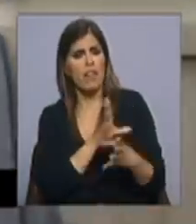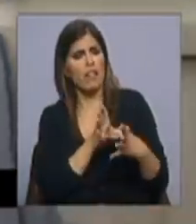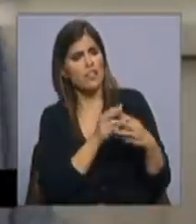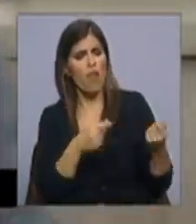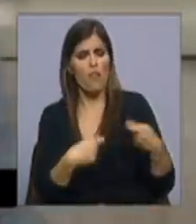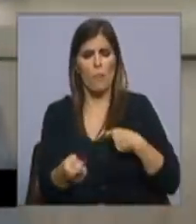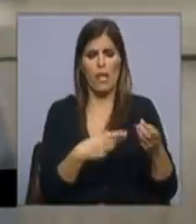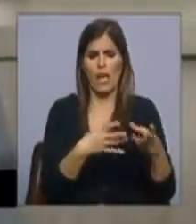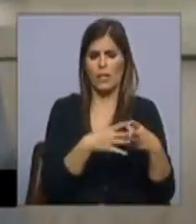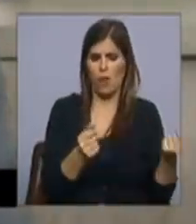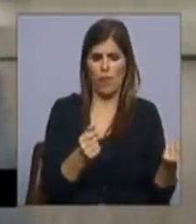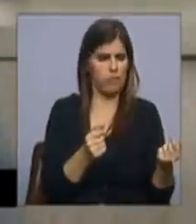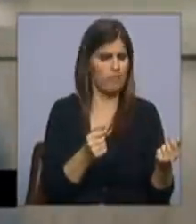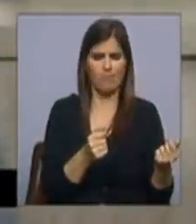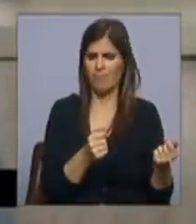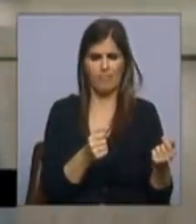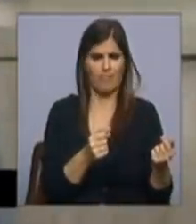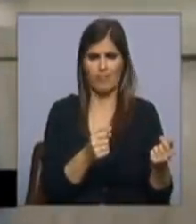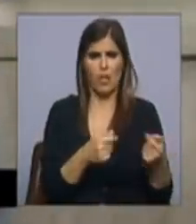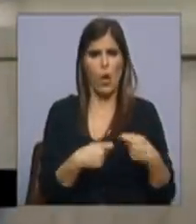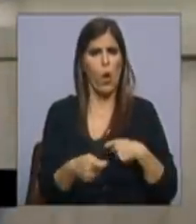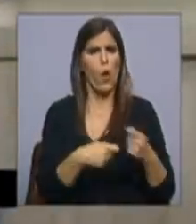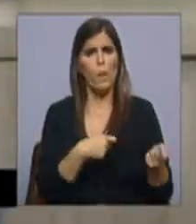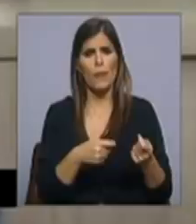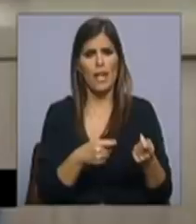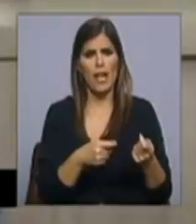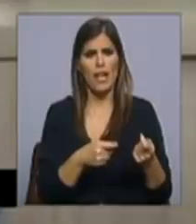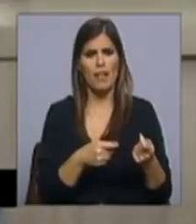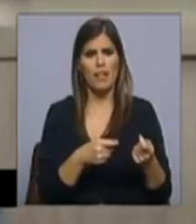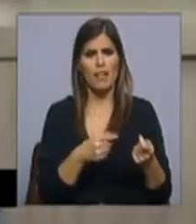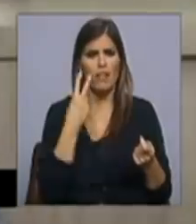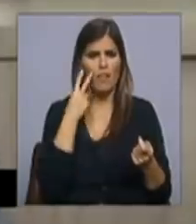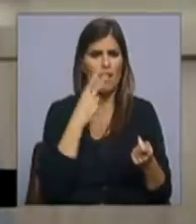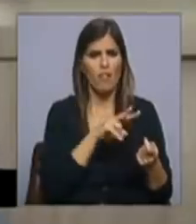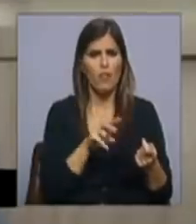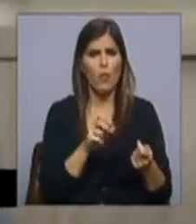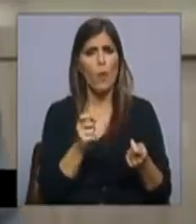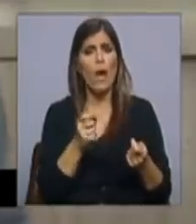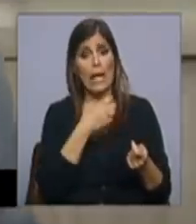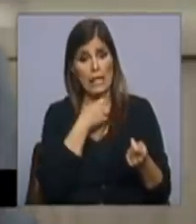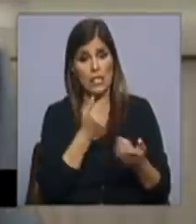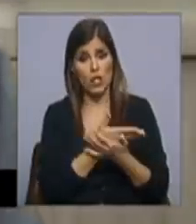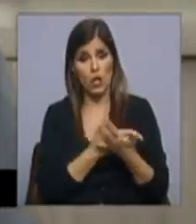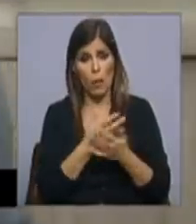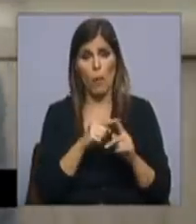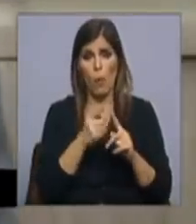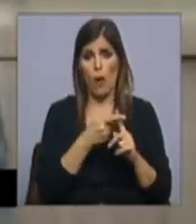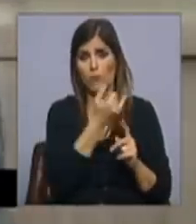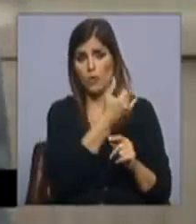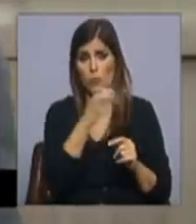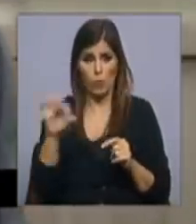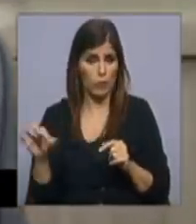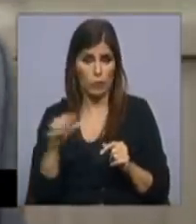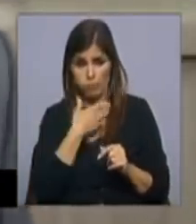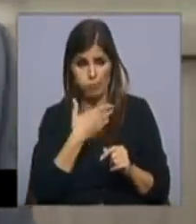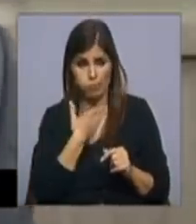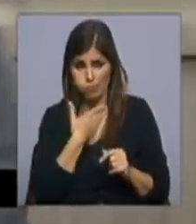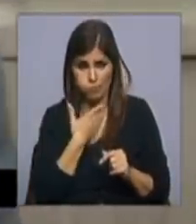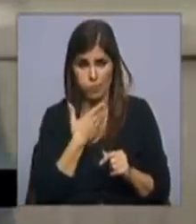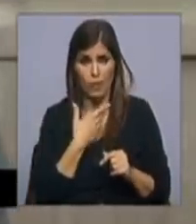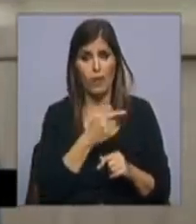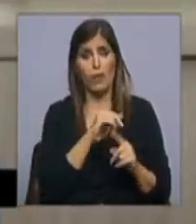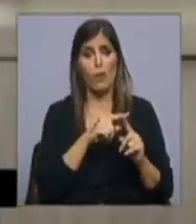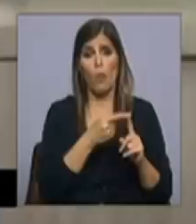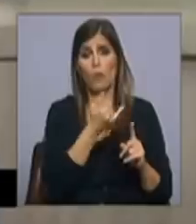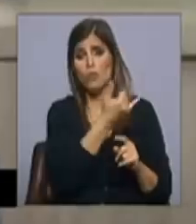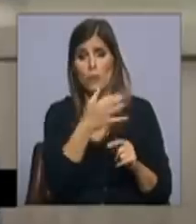iria resolver. O mercado resolveu a crise econômica de 2008, a crise financeira de 2009, e não está resolvendo